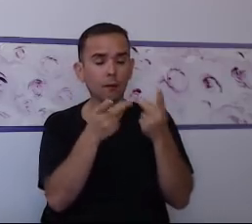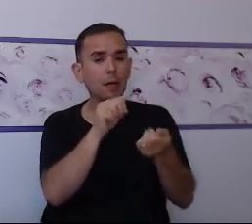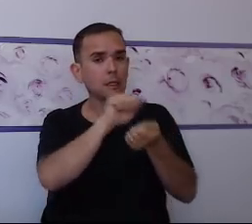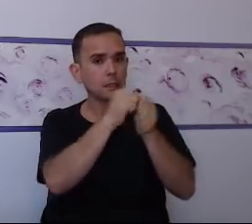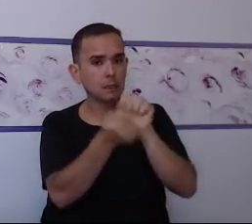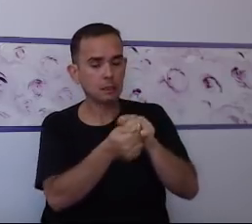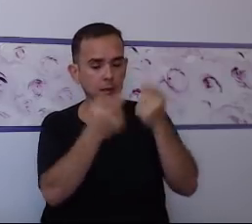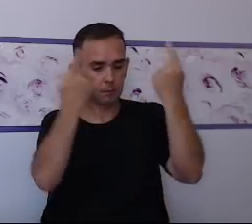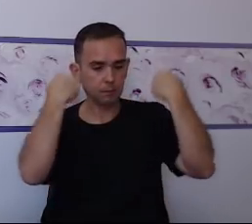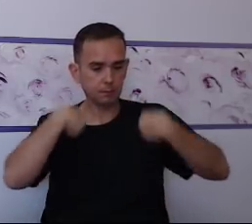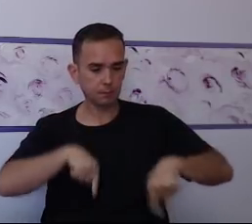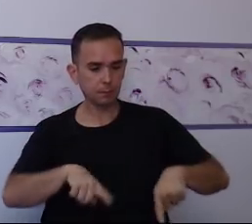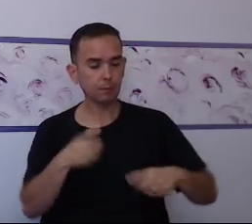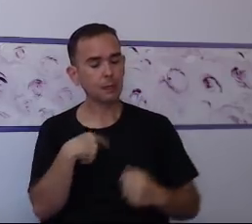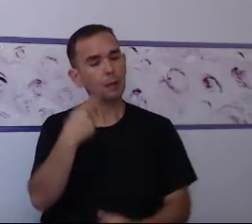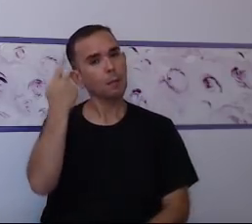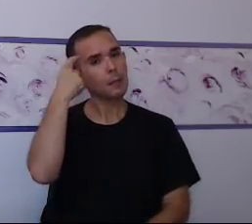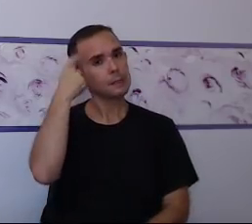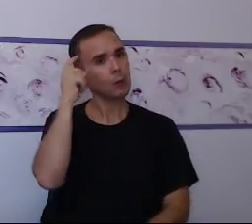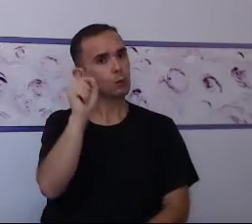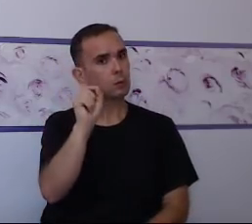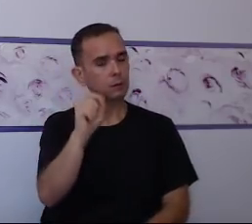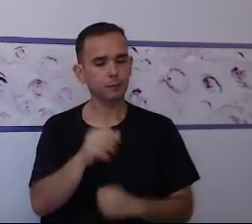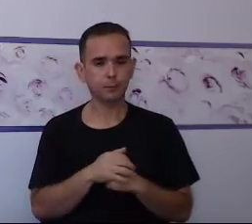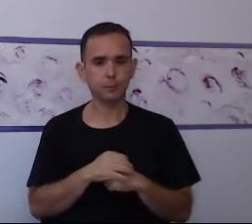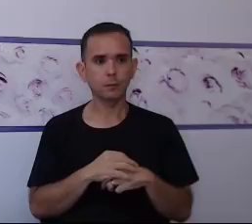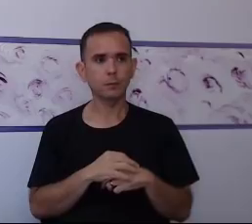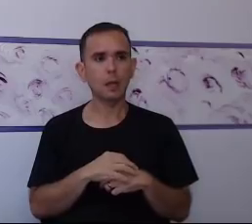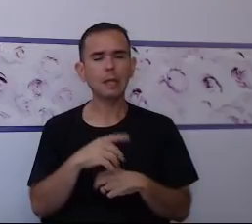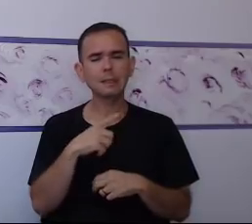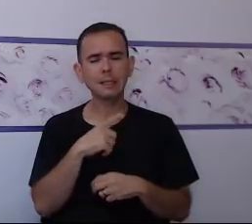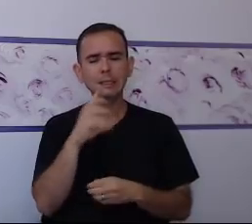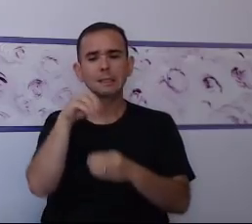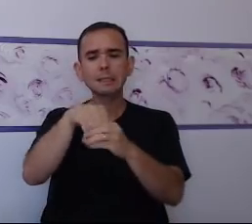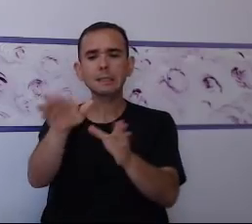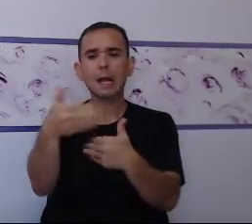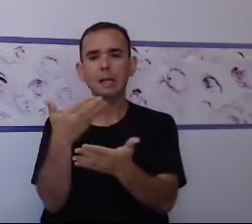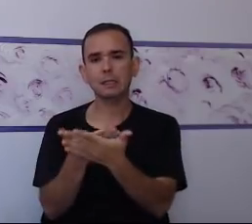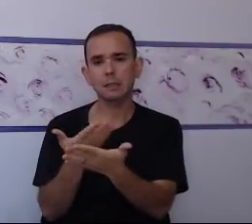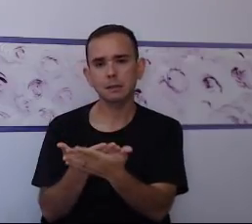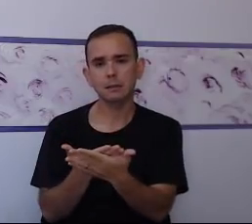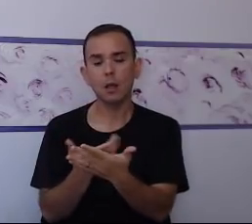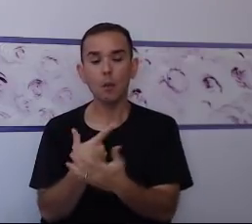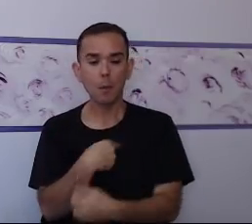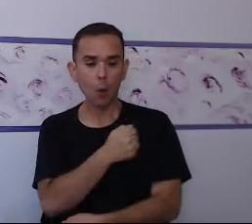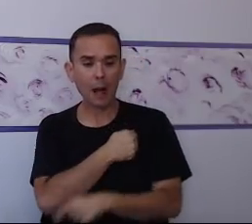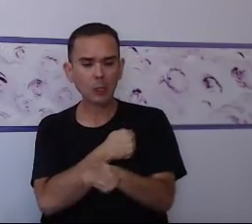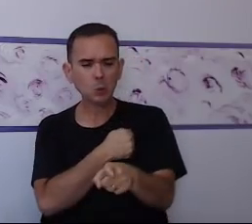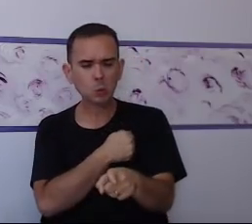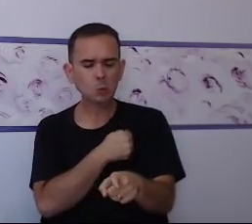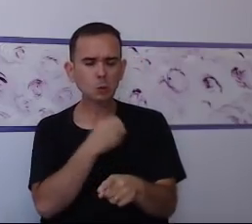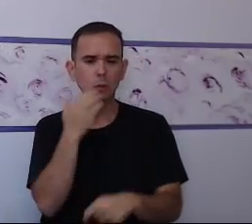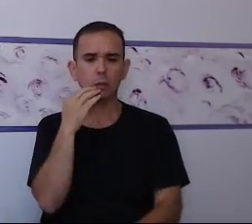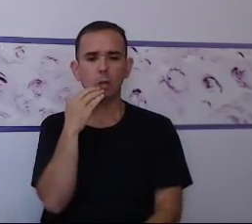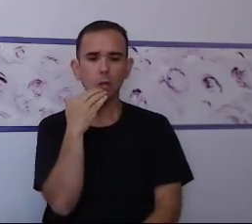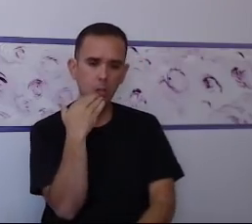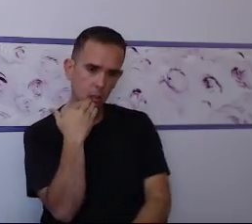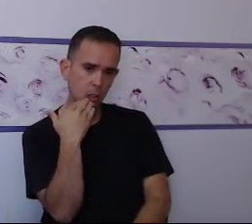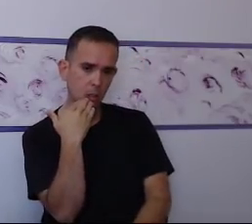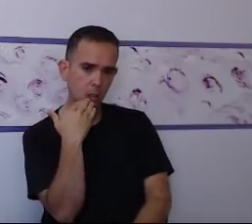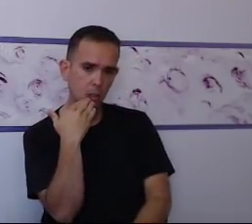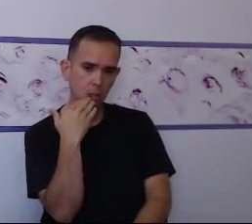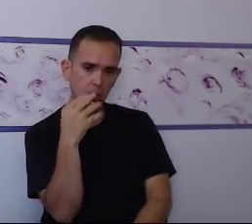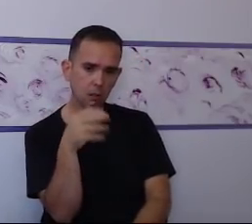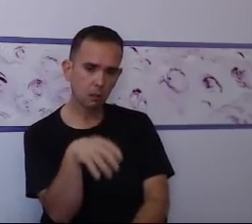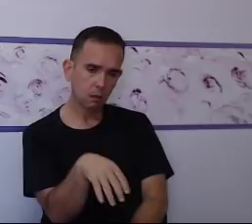adaptação postural, eu tenho que pensar o seguinte: quando eu estou na sala de aula e o meu aluno está mal posicionado, ele